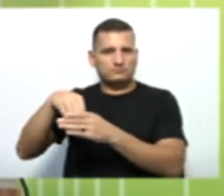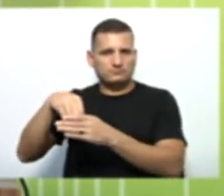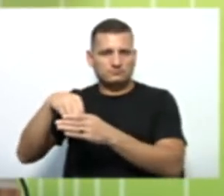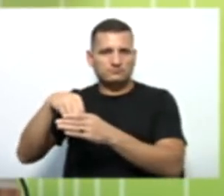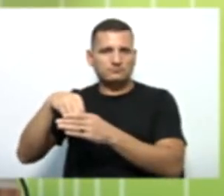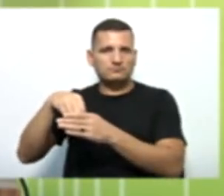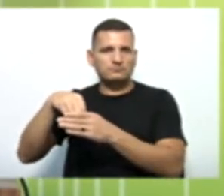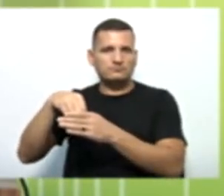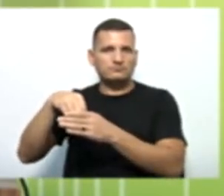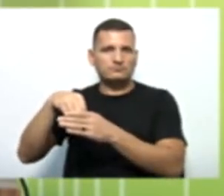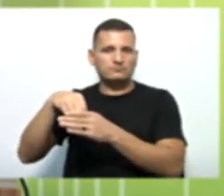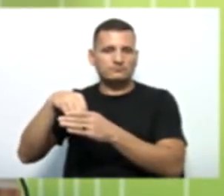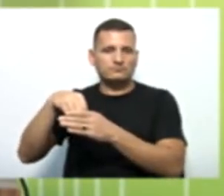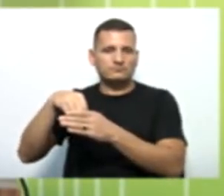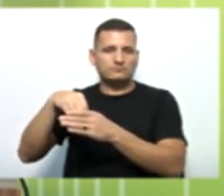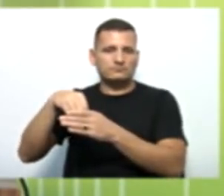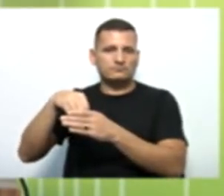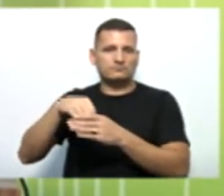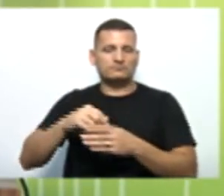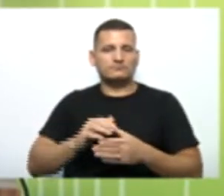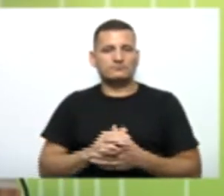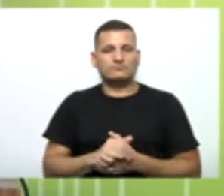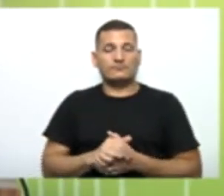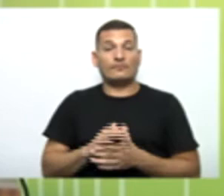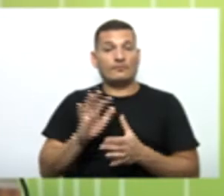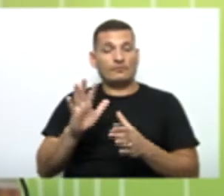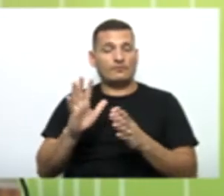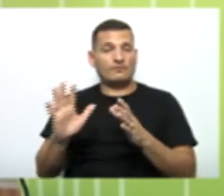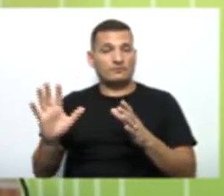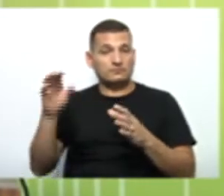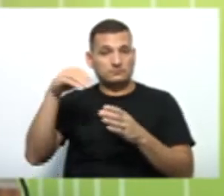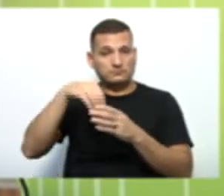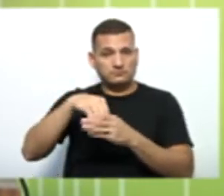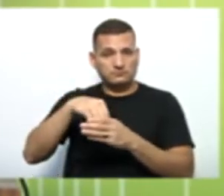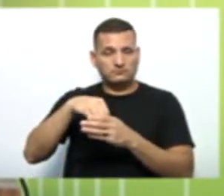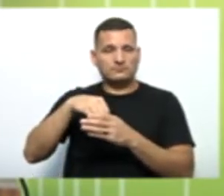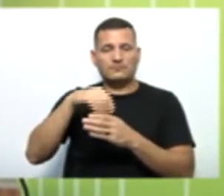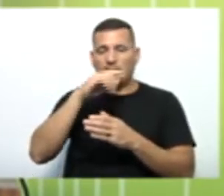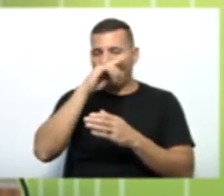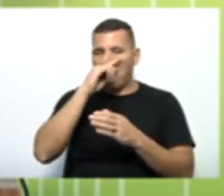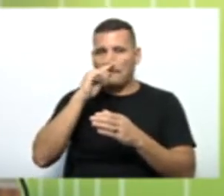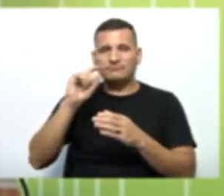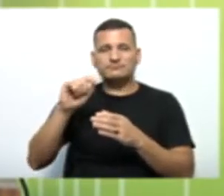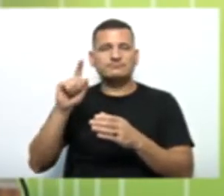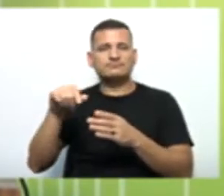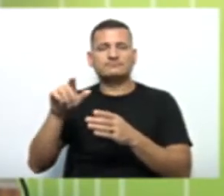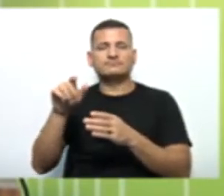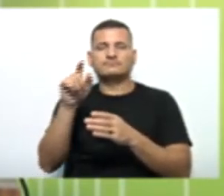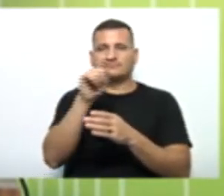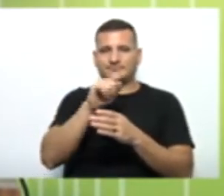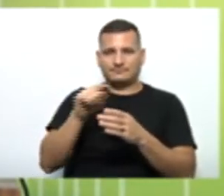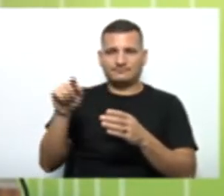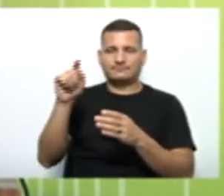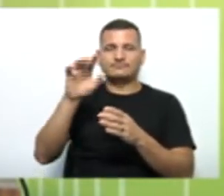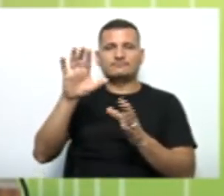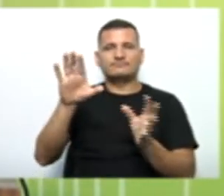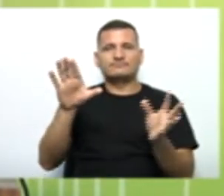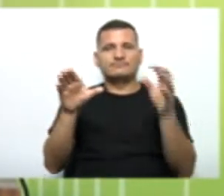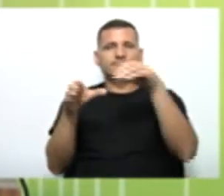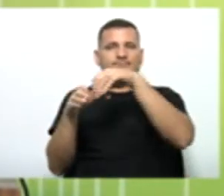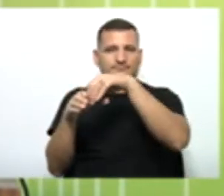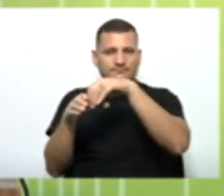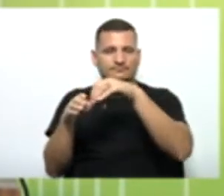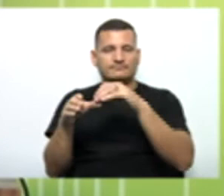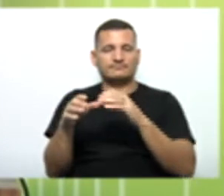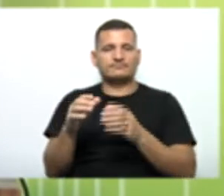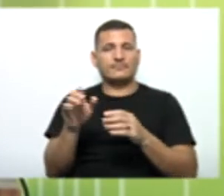Bem simples, não é isso? Então, aqui, ó, a inclusão é algo que é incluído no caso de uso. Aquele caso de uso que